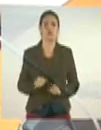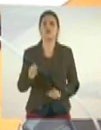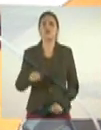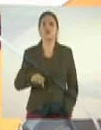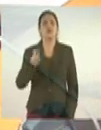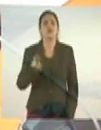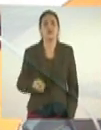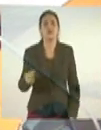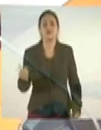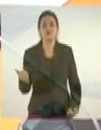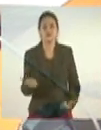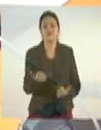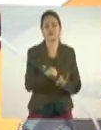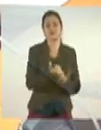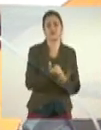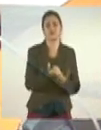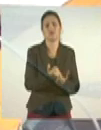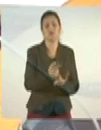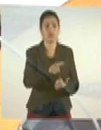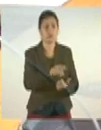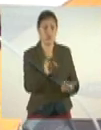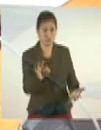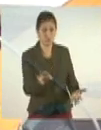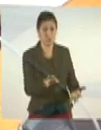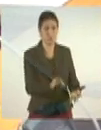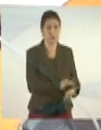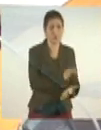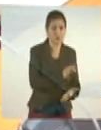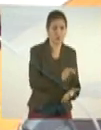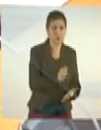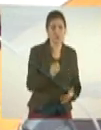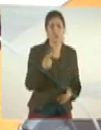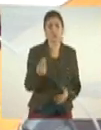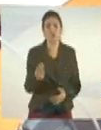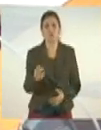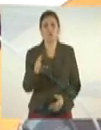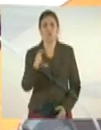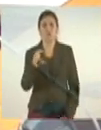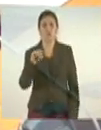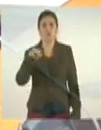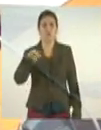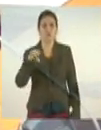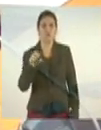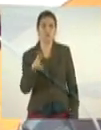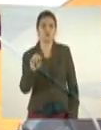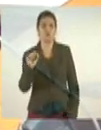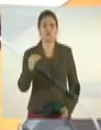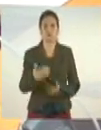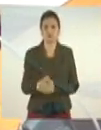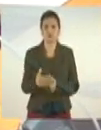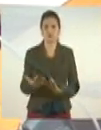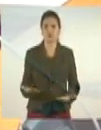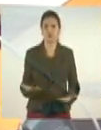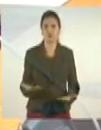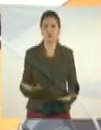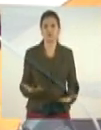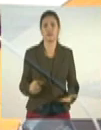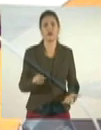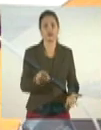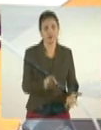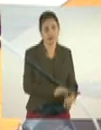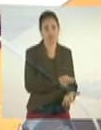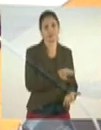ou um banco de dados seletivos evidentemente que o banco de dados seletivos sempre assim só para você ter uma ideia vão se